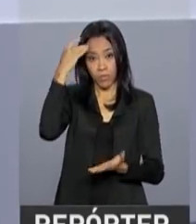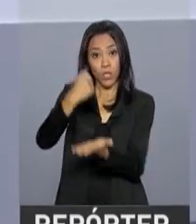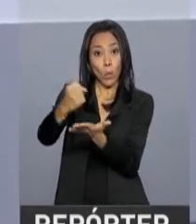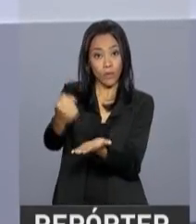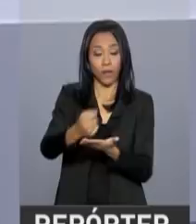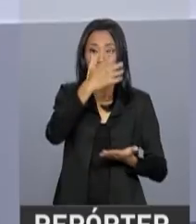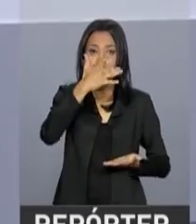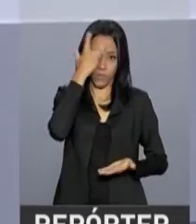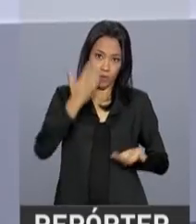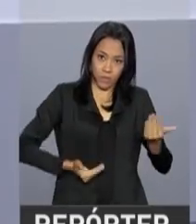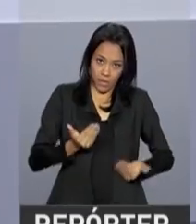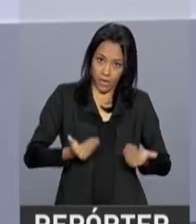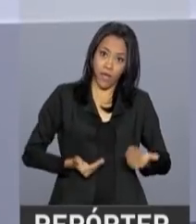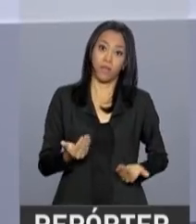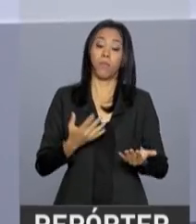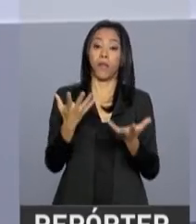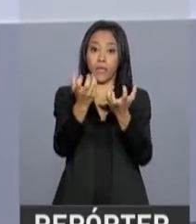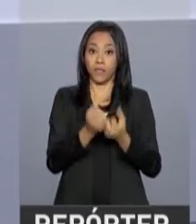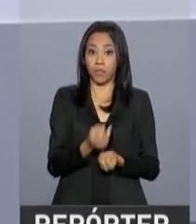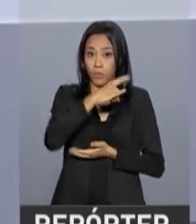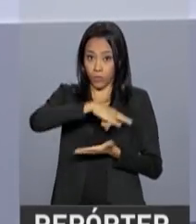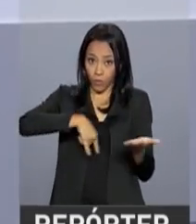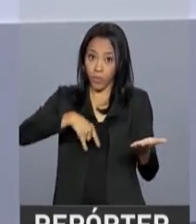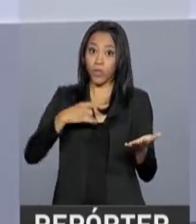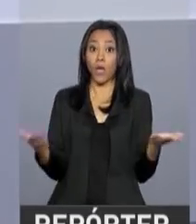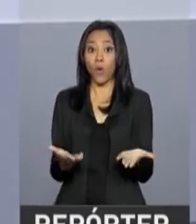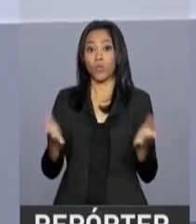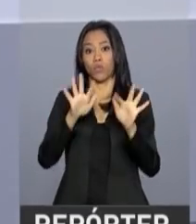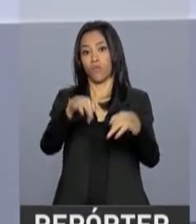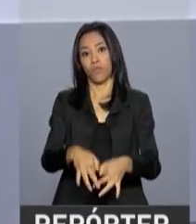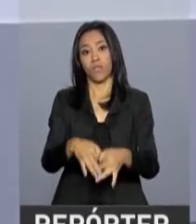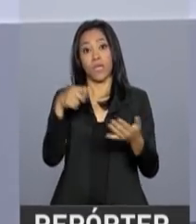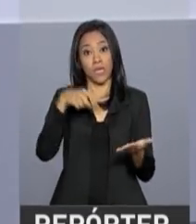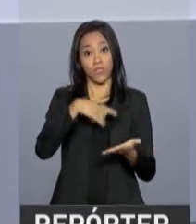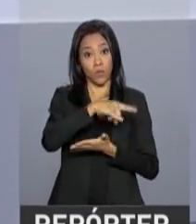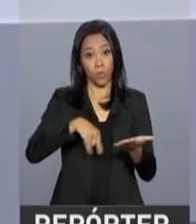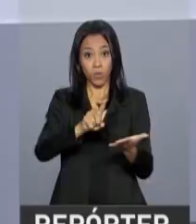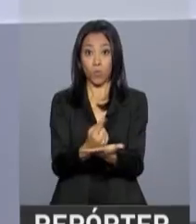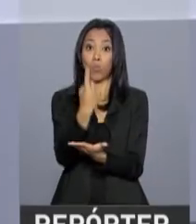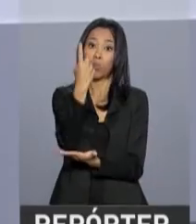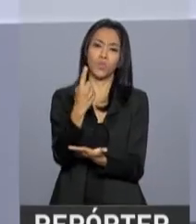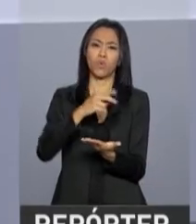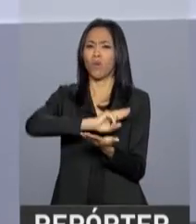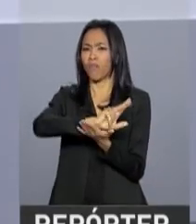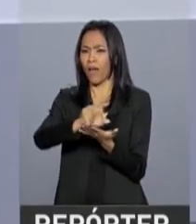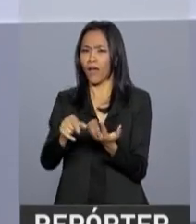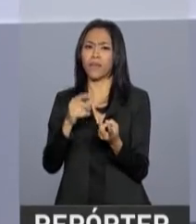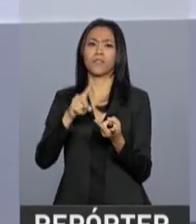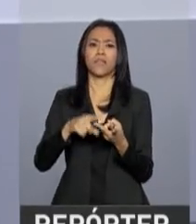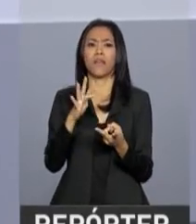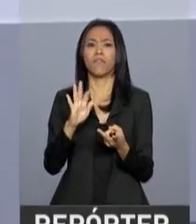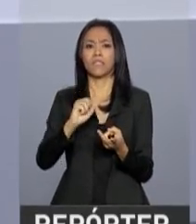de arrecadação do e social referente a fevereiro termina hoje o documento reúne em uma única guia as contribuições fiscais